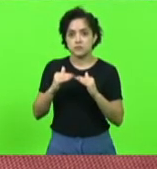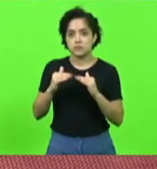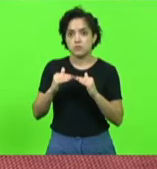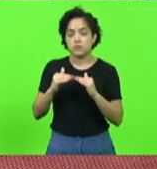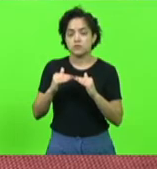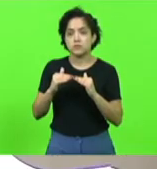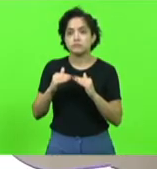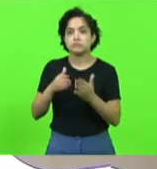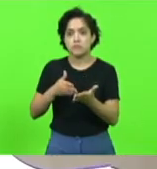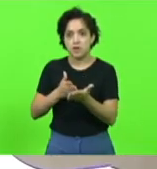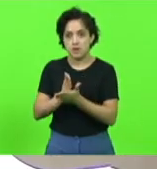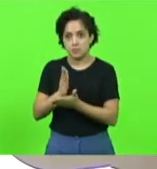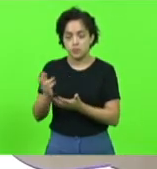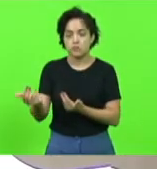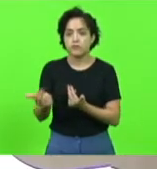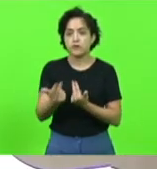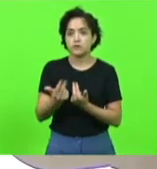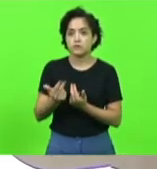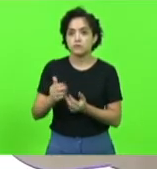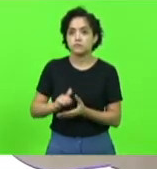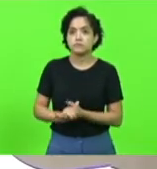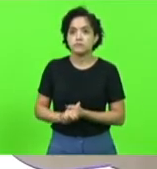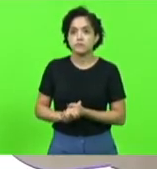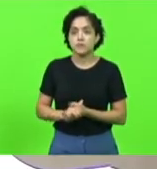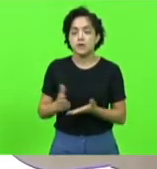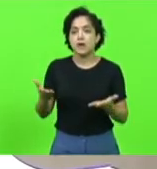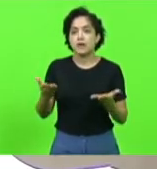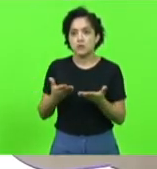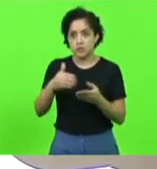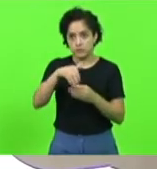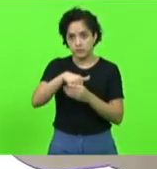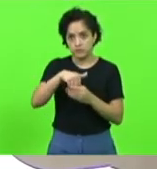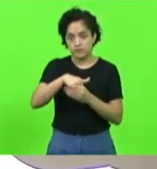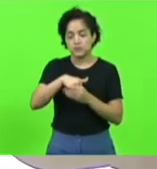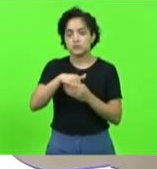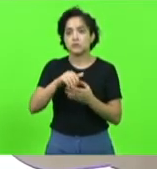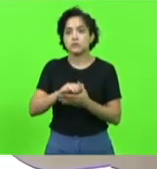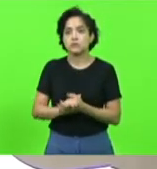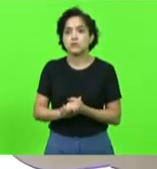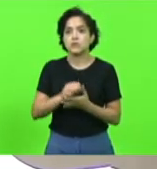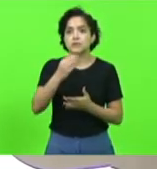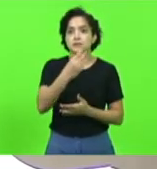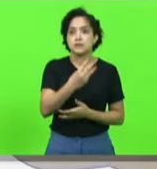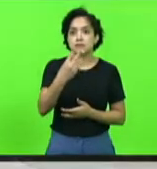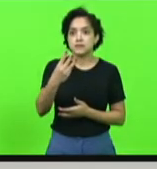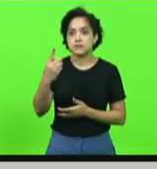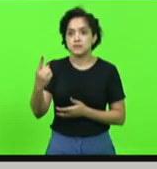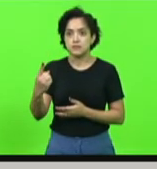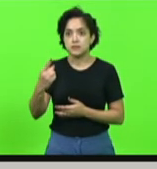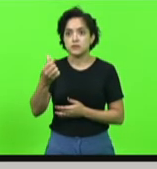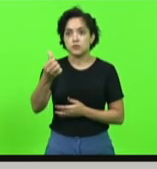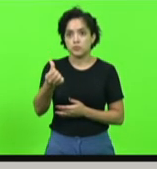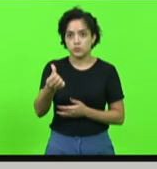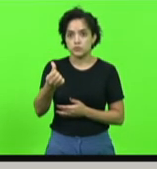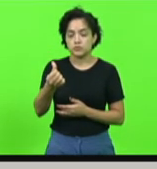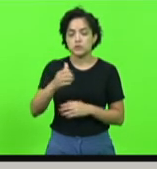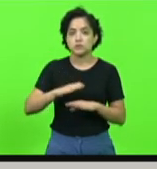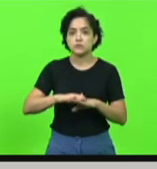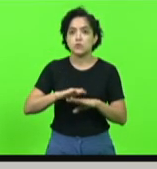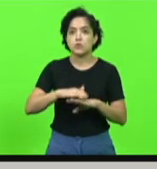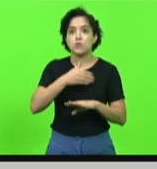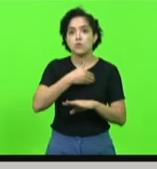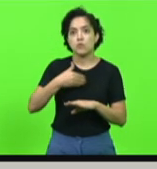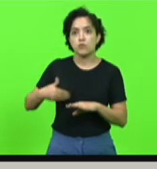encontram. Aprovado por unanimidade. Em votação, redação final do projeto de lei 331.6/2021, autor governo do